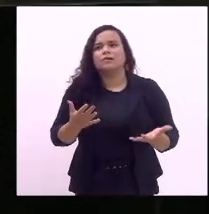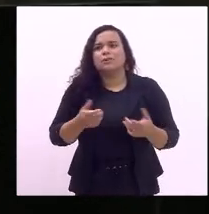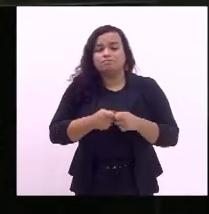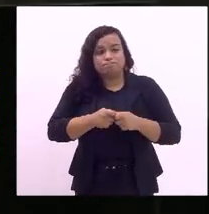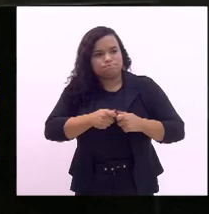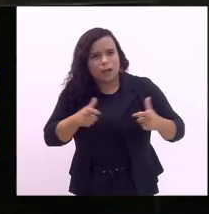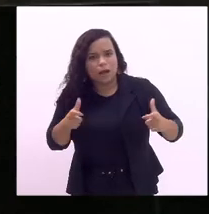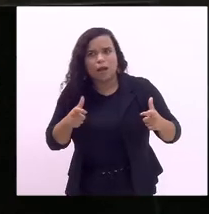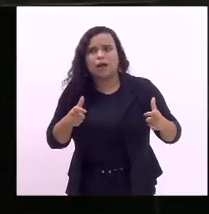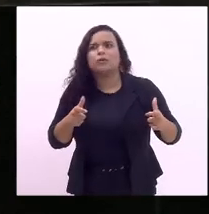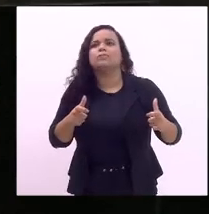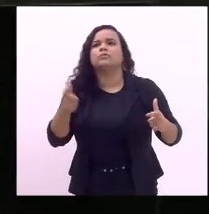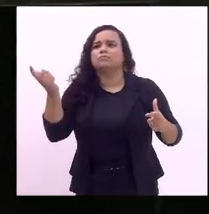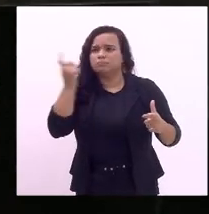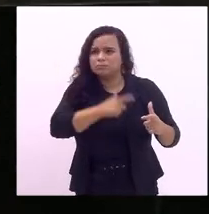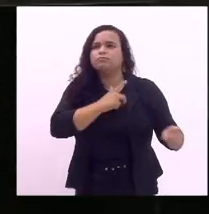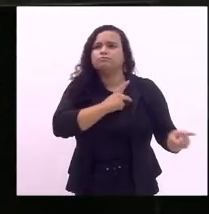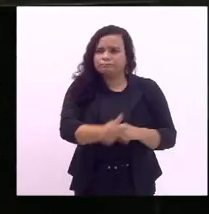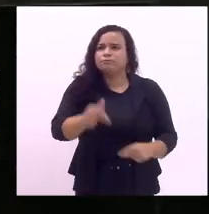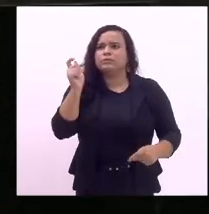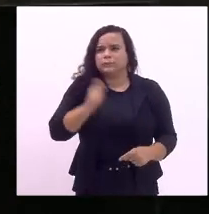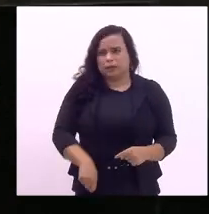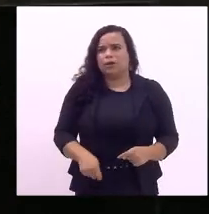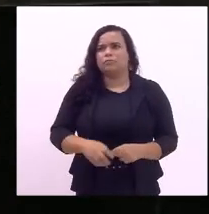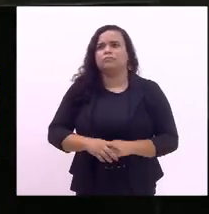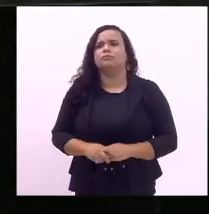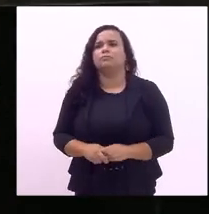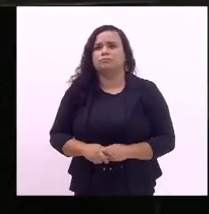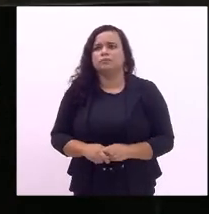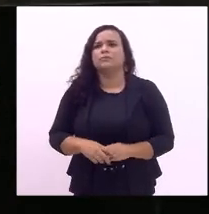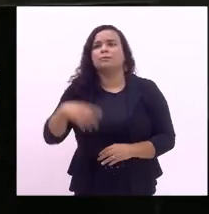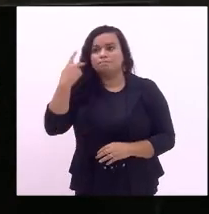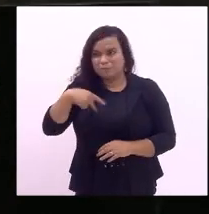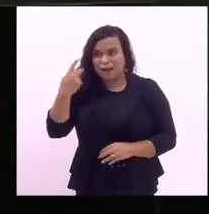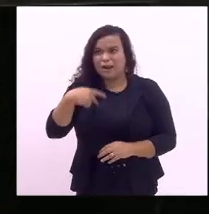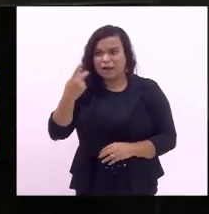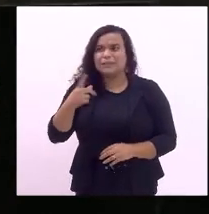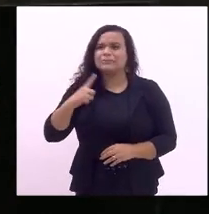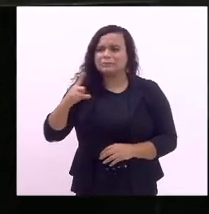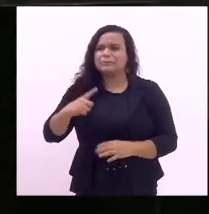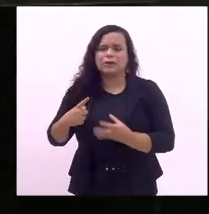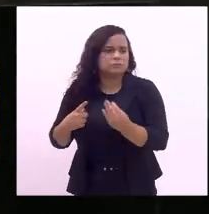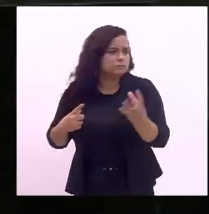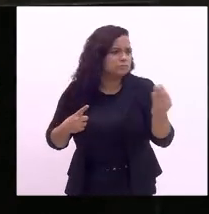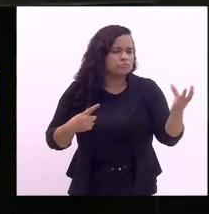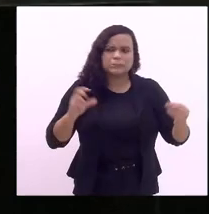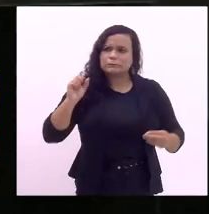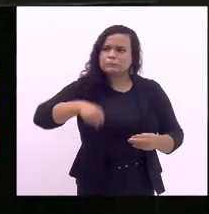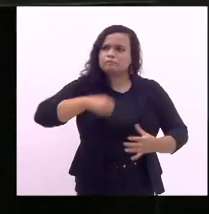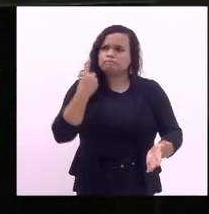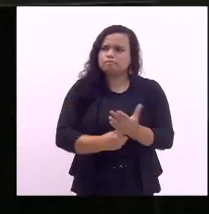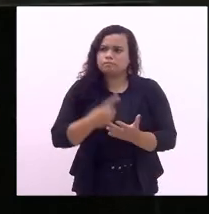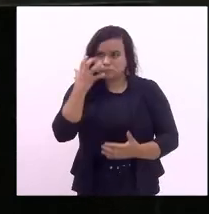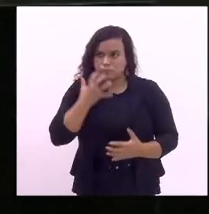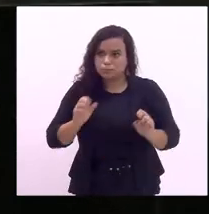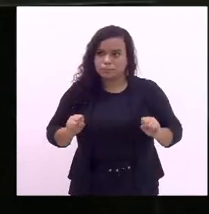unânimes, mas vamos vencer. Porque temos parlamentares aqui, sim,